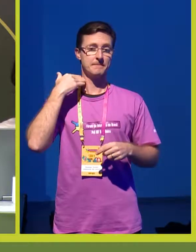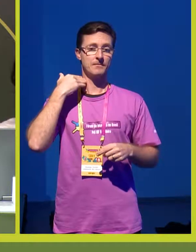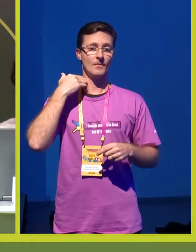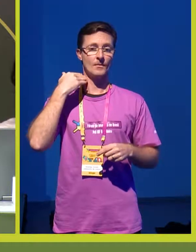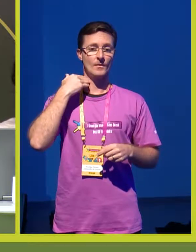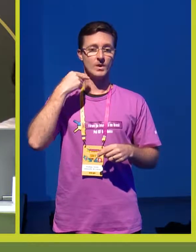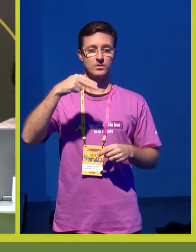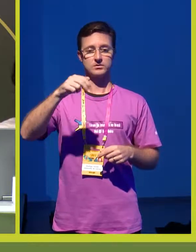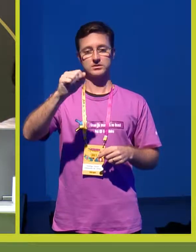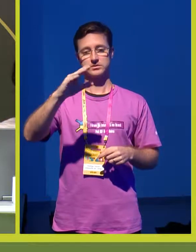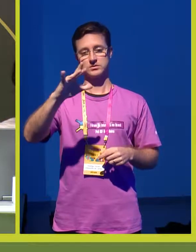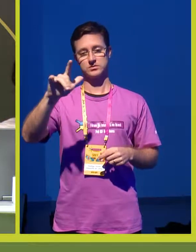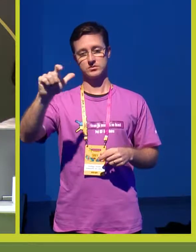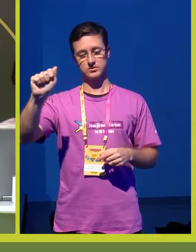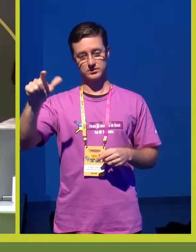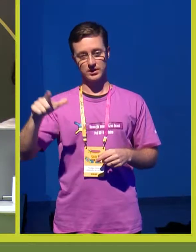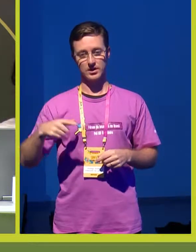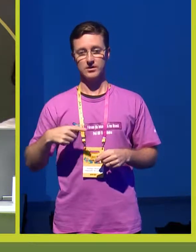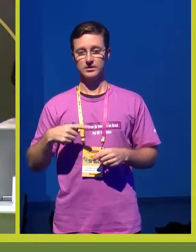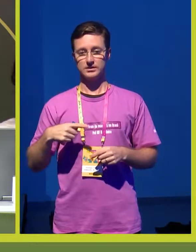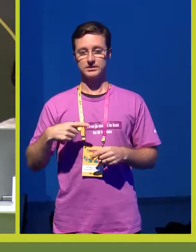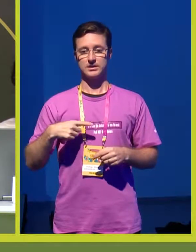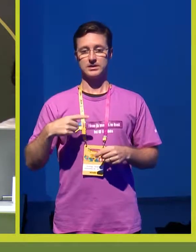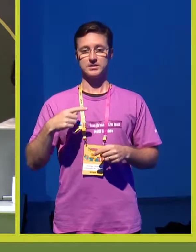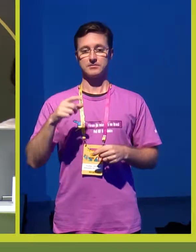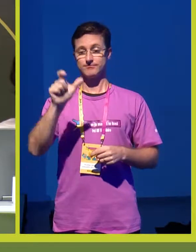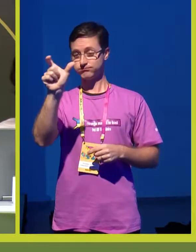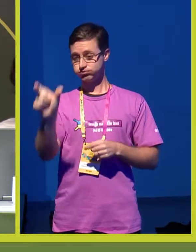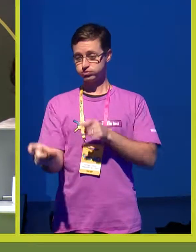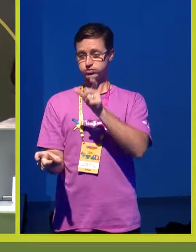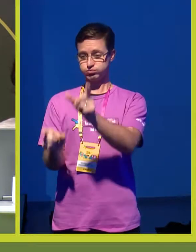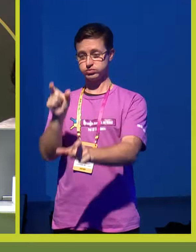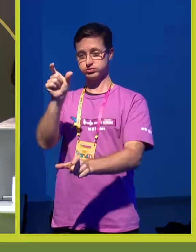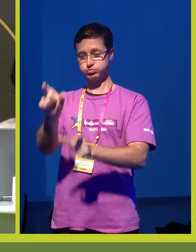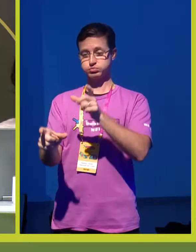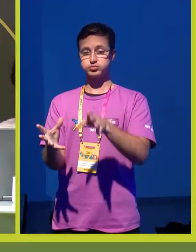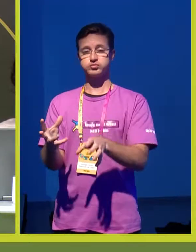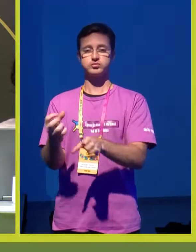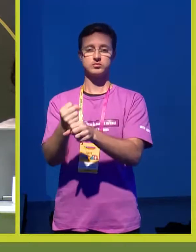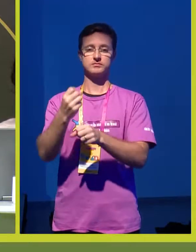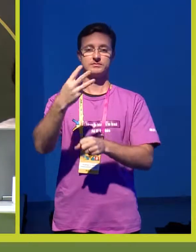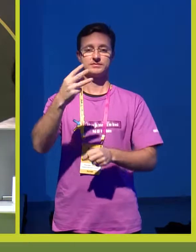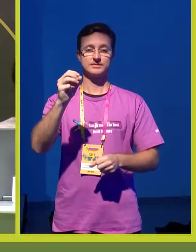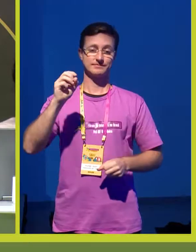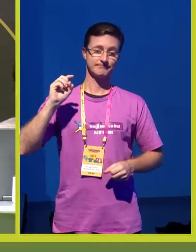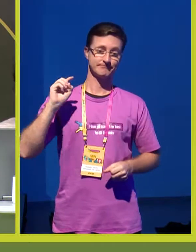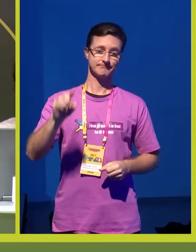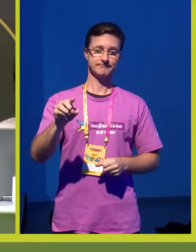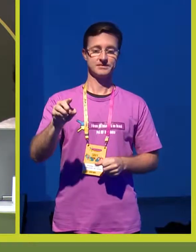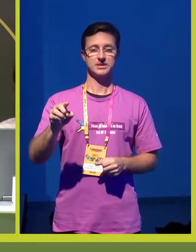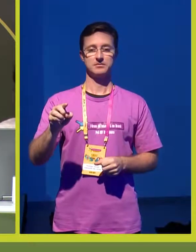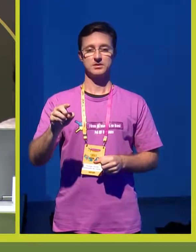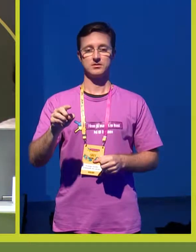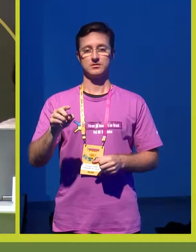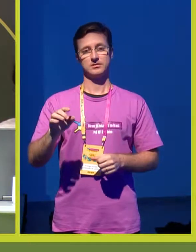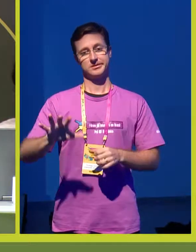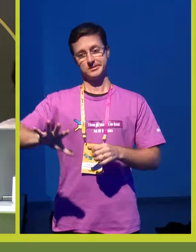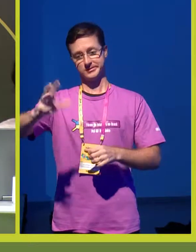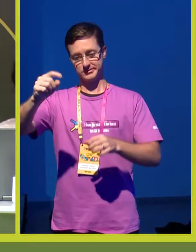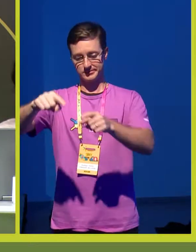Perfis tem mais ou menos 30 mil perfis genéticos cadastrados, quase todos eles coletados de cenas de crime